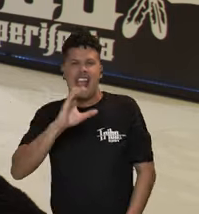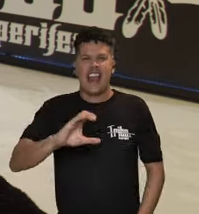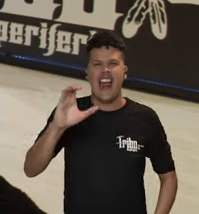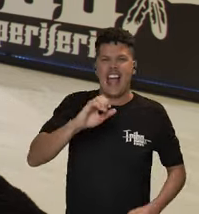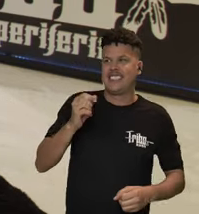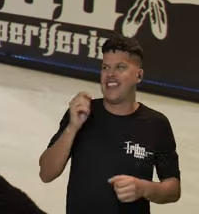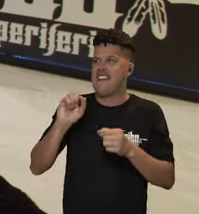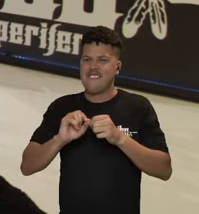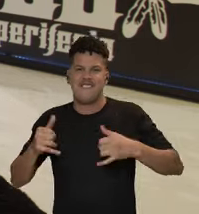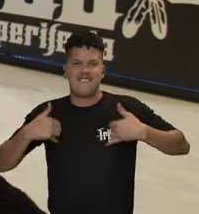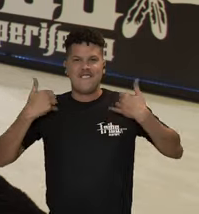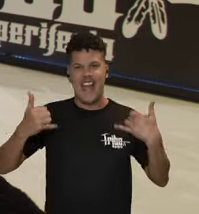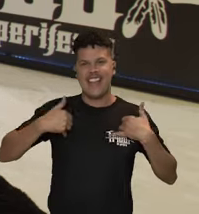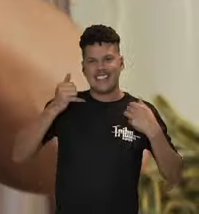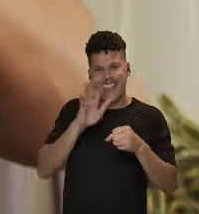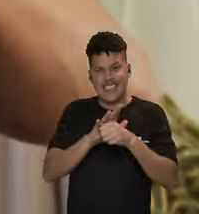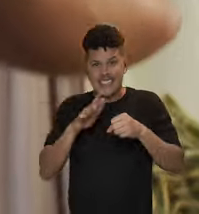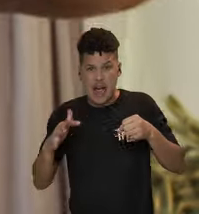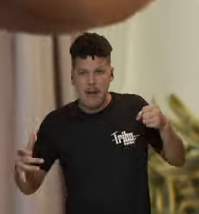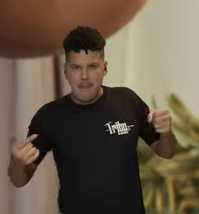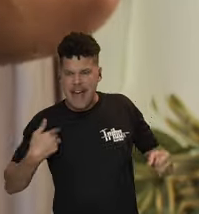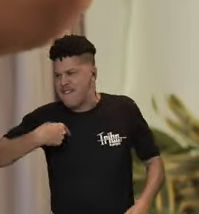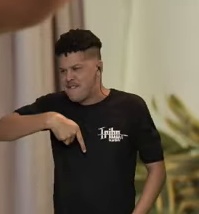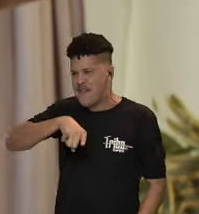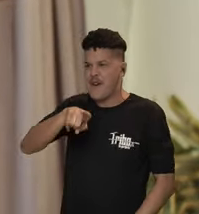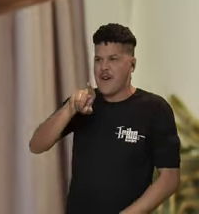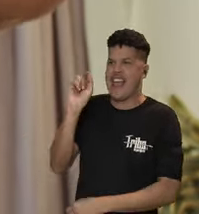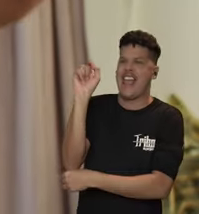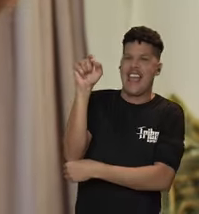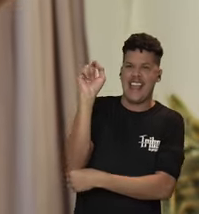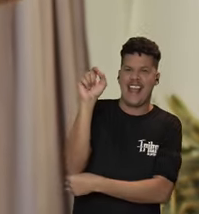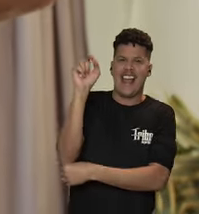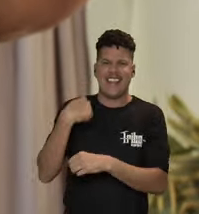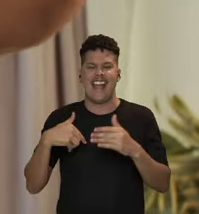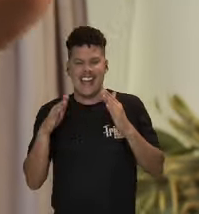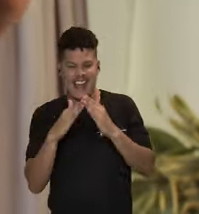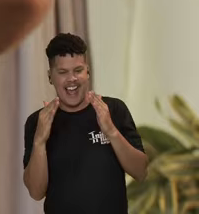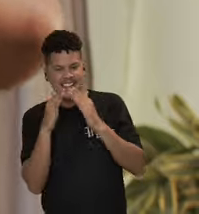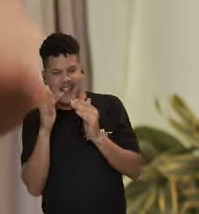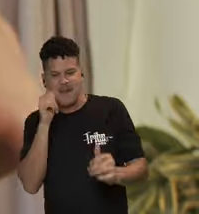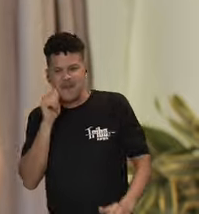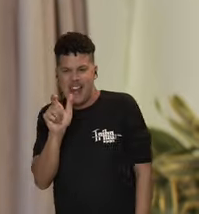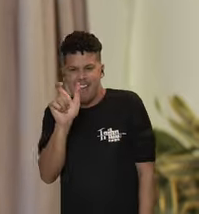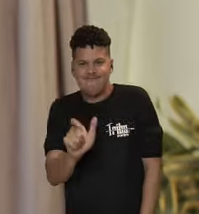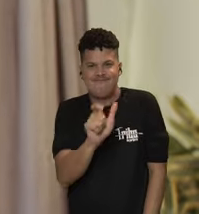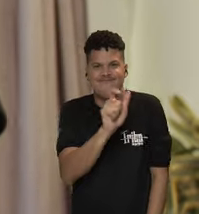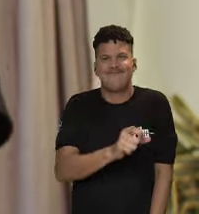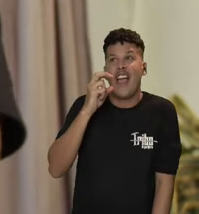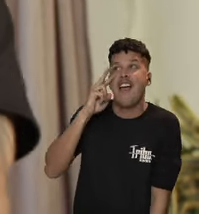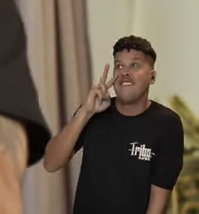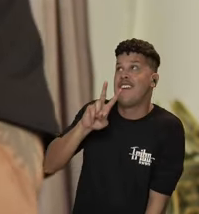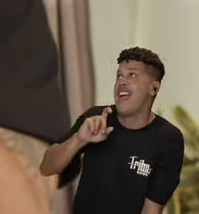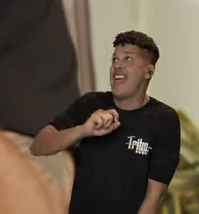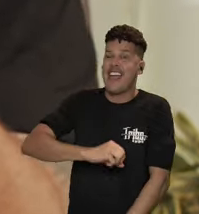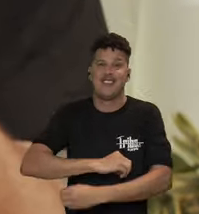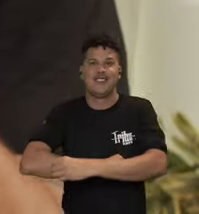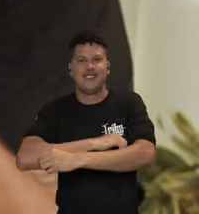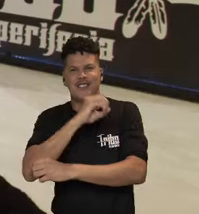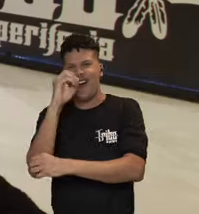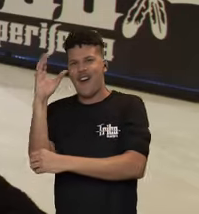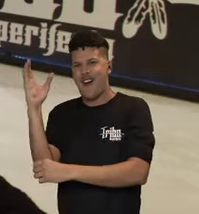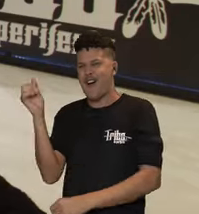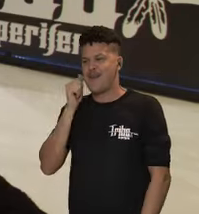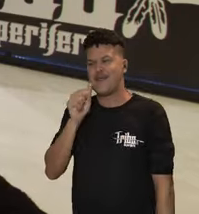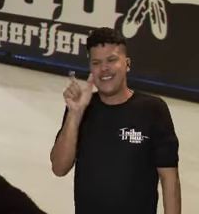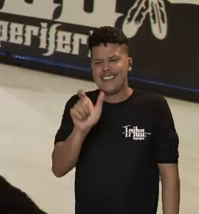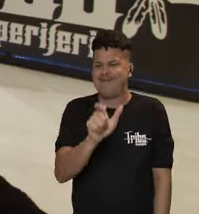pelo recanto, dei um pulo na santa. Fui na casa das donas e vimos o sol nascer no cama. Foi foda. Essas meninas tão